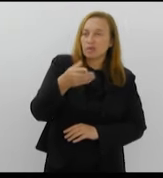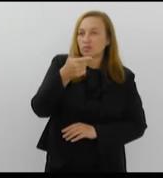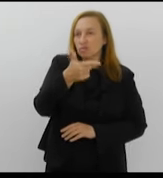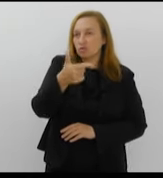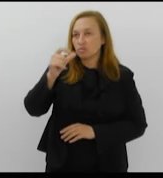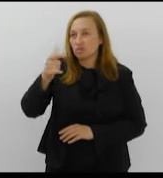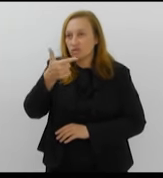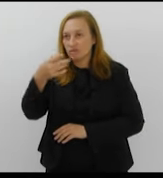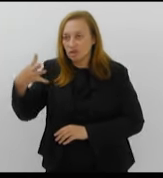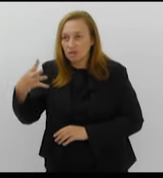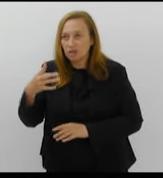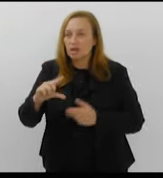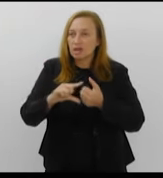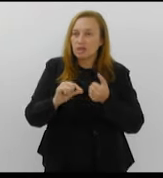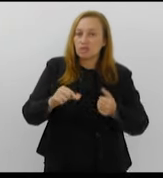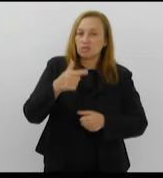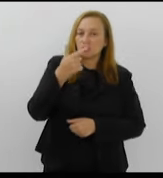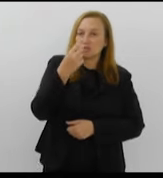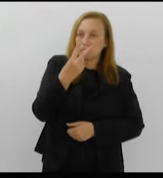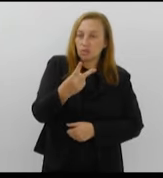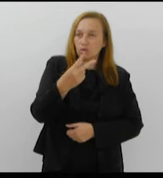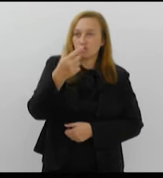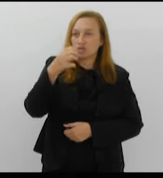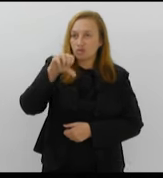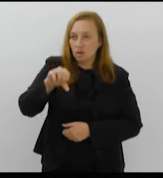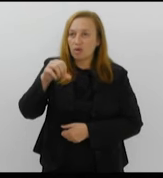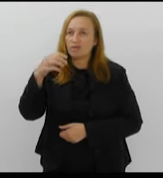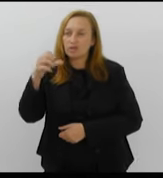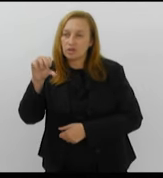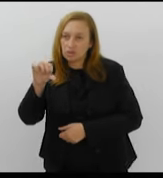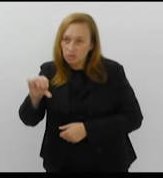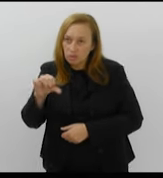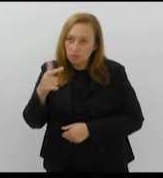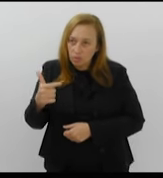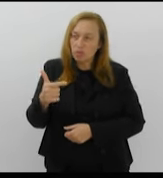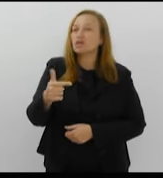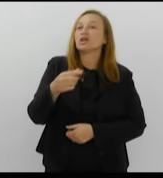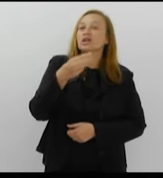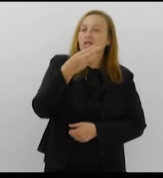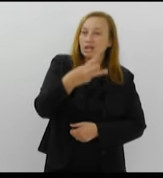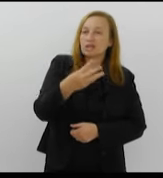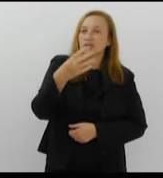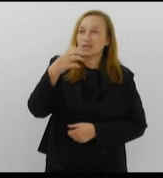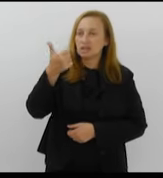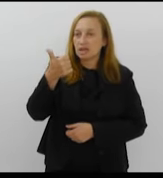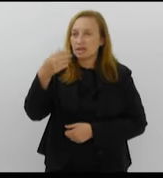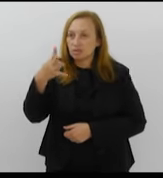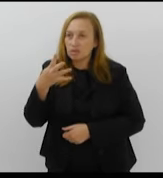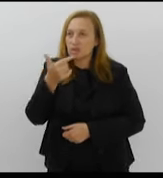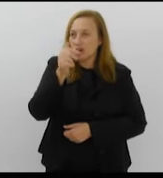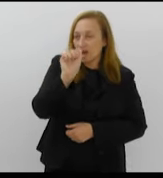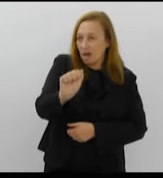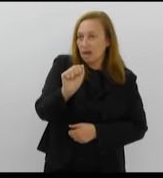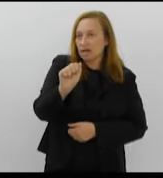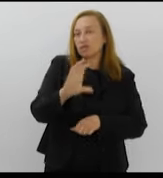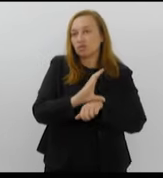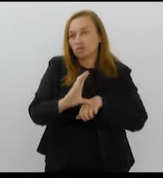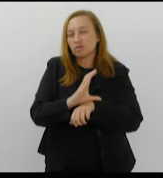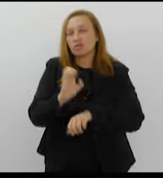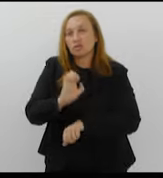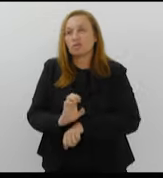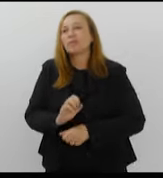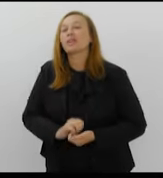os artigos 292 e 314-A da Constituição Estadual. Esses expressivos